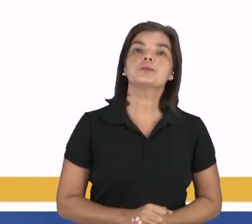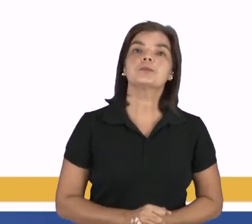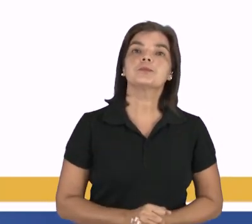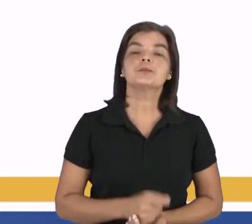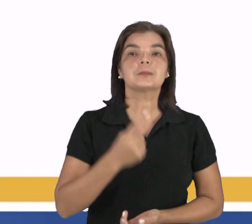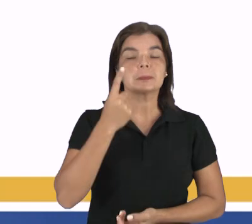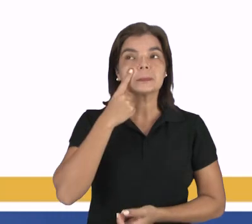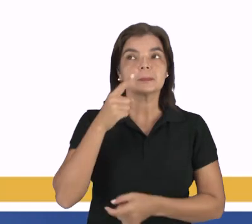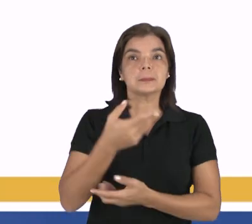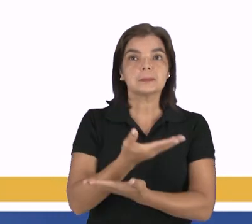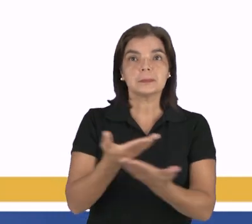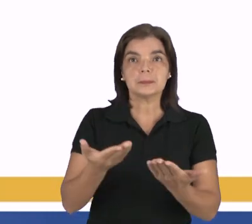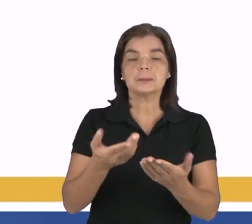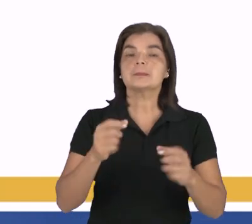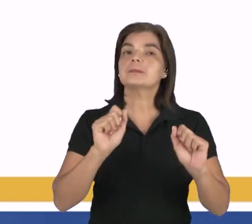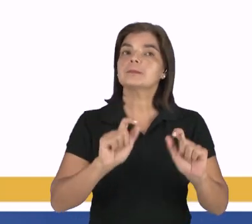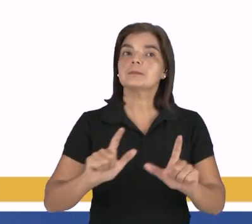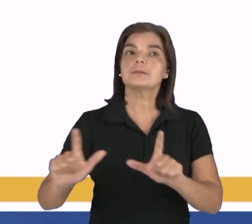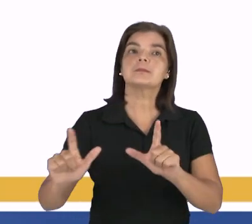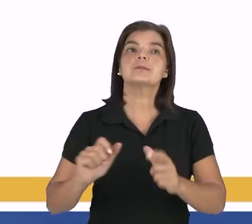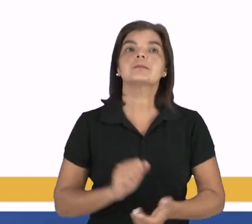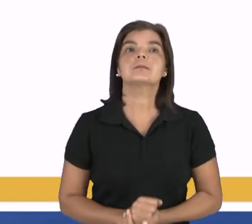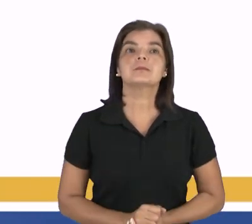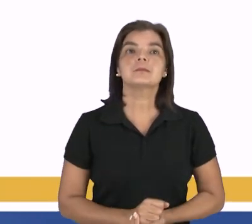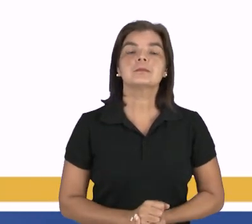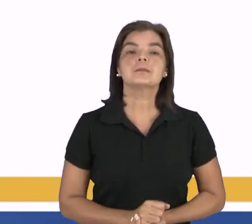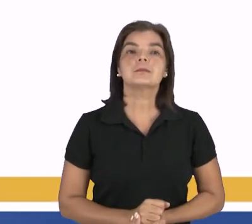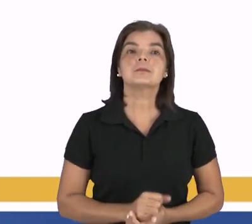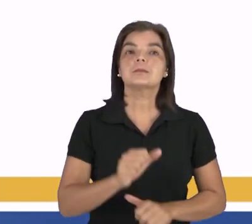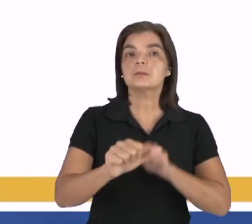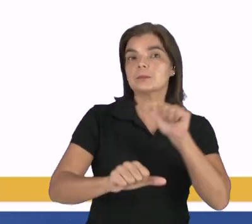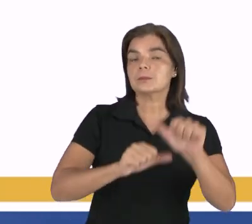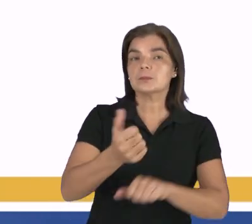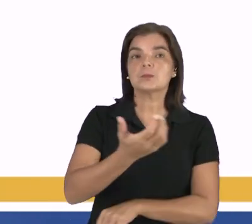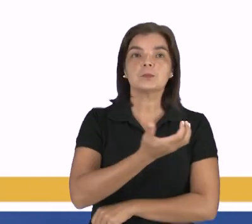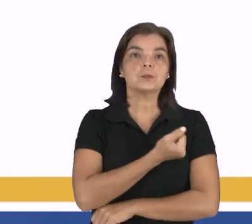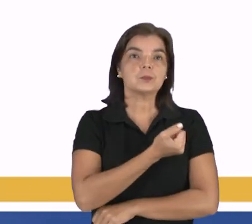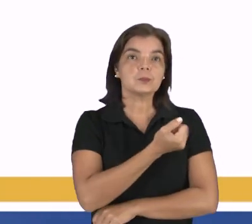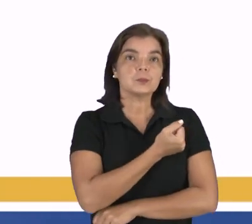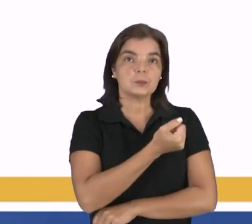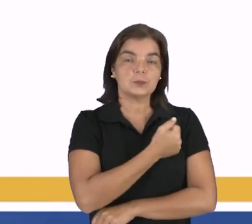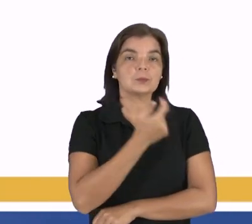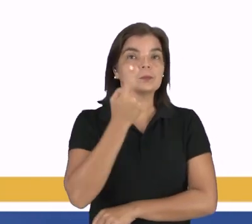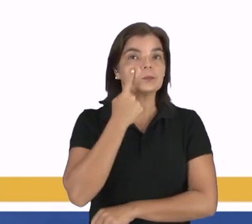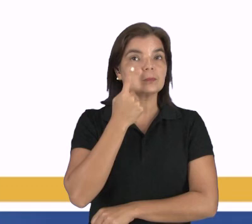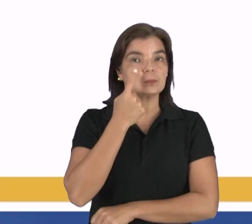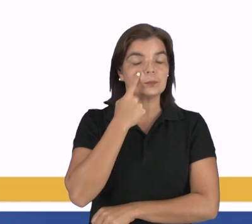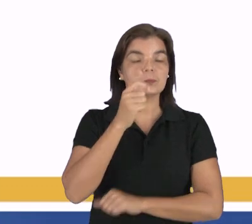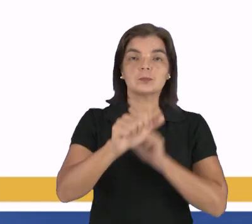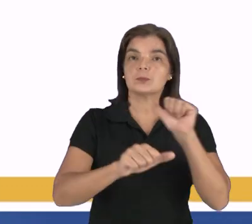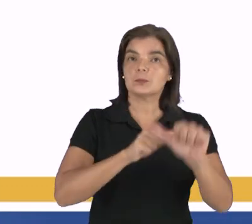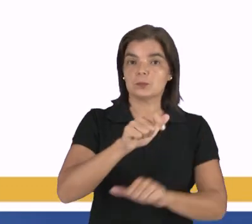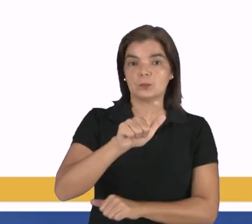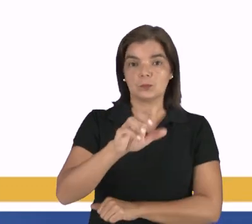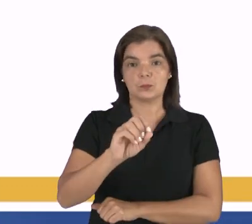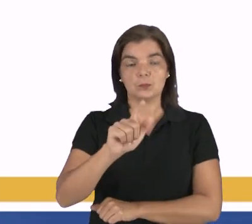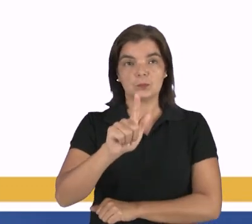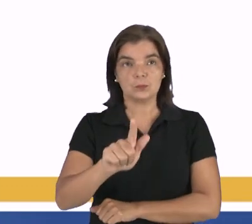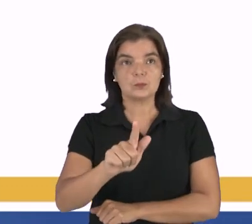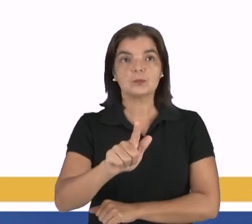como vocês veem aí na sua telinha. E a mudança de base, nós podemos mudar a base